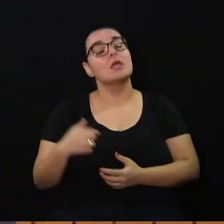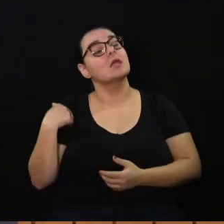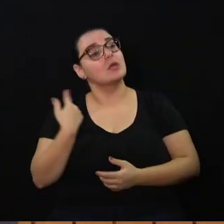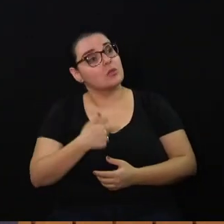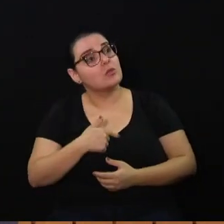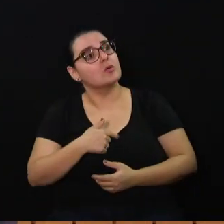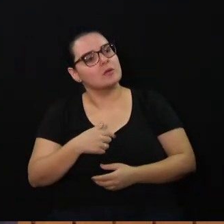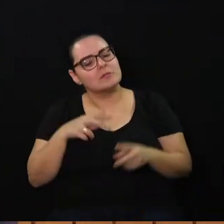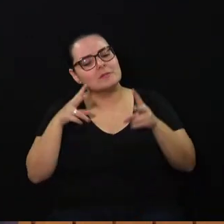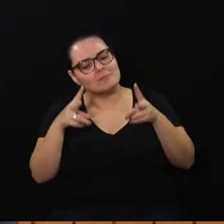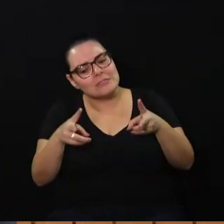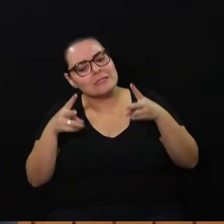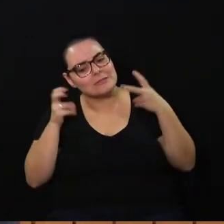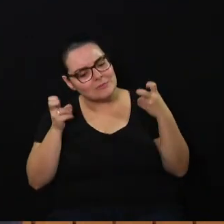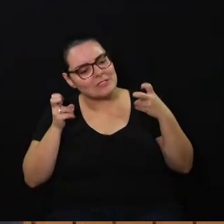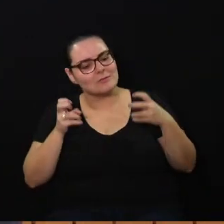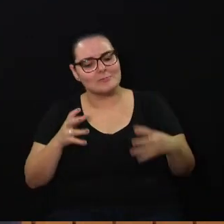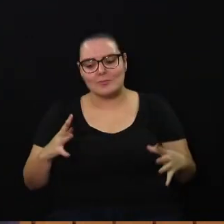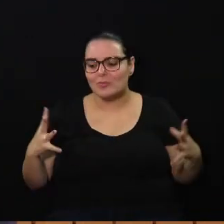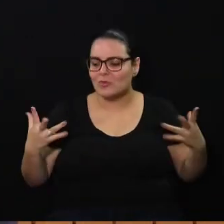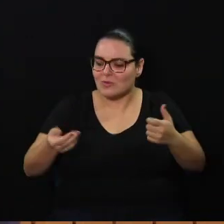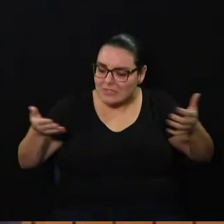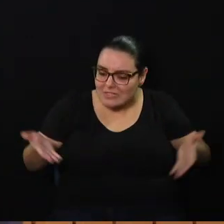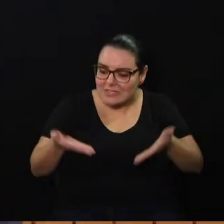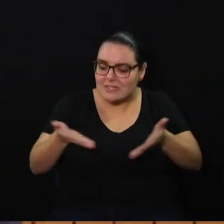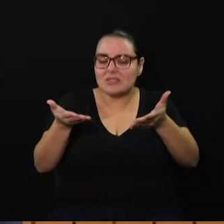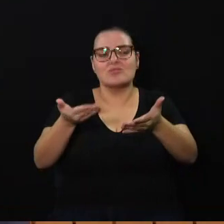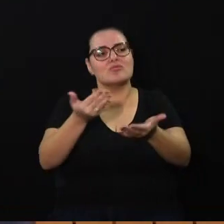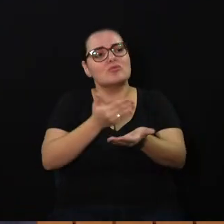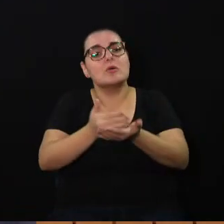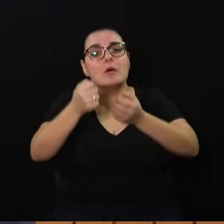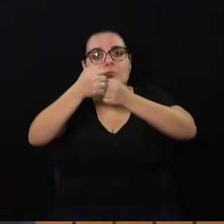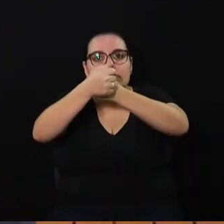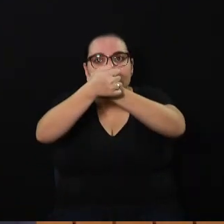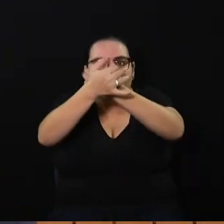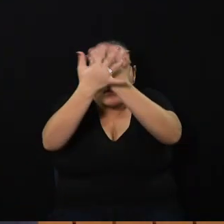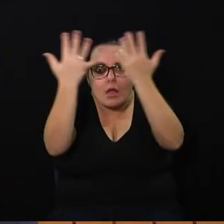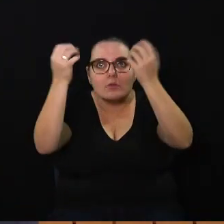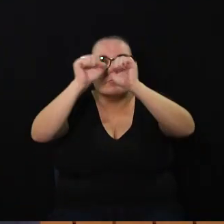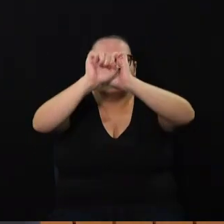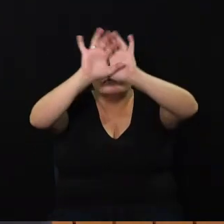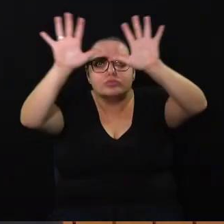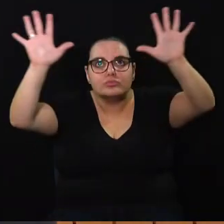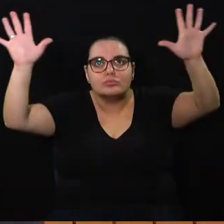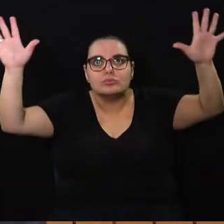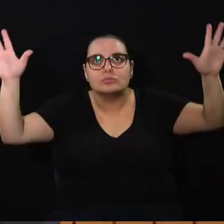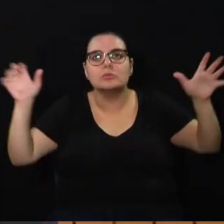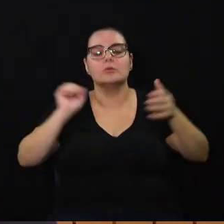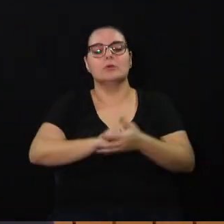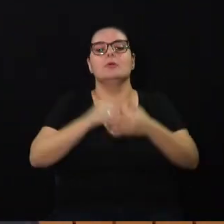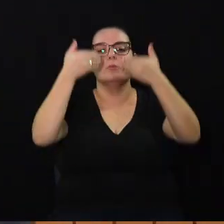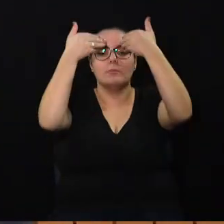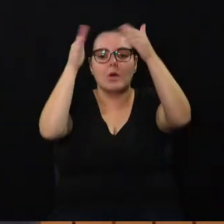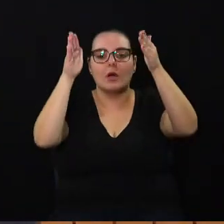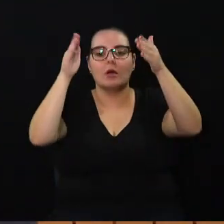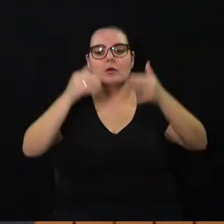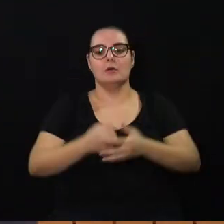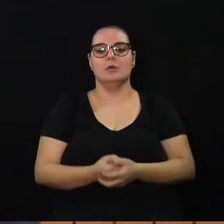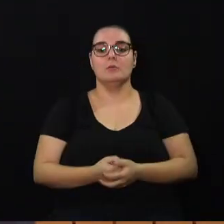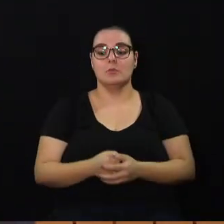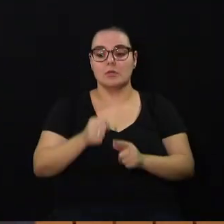as iniciativas que venham a ampliar o conhecimento da feitoria e visibilidade e ajudar a sociedade como um todo